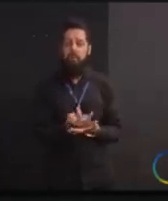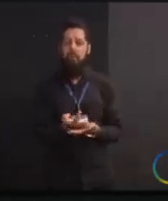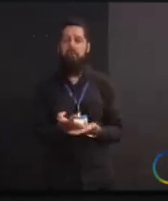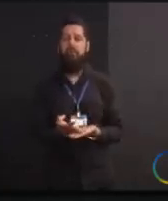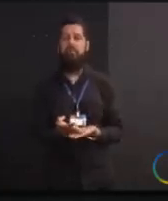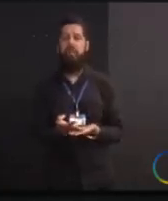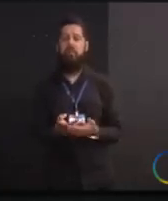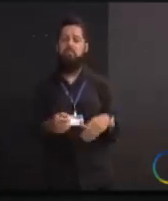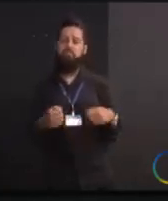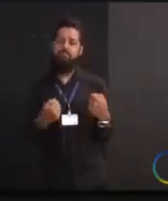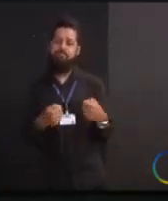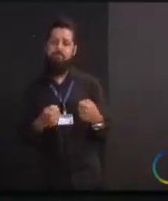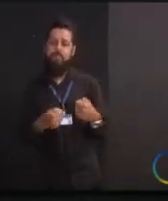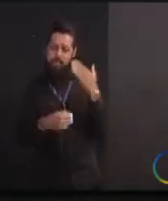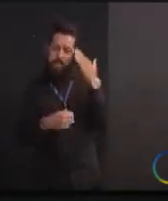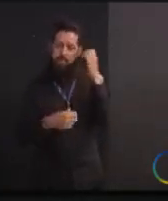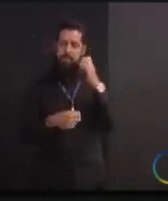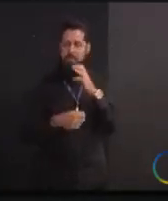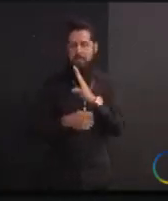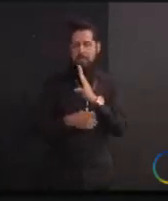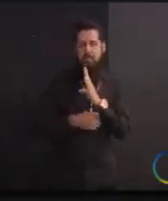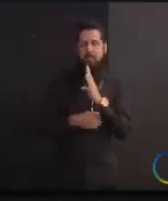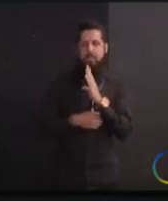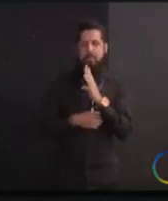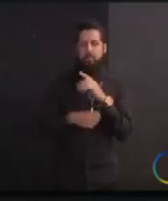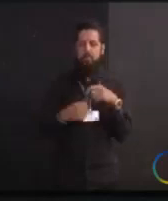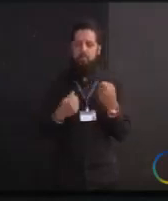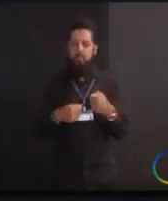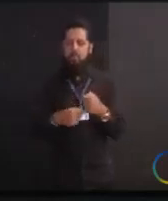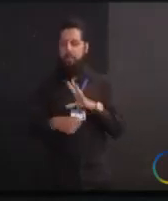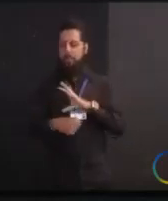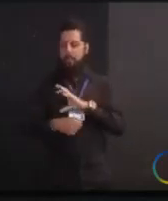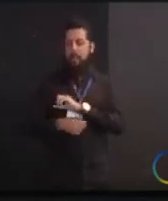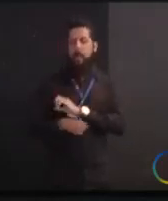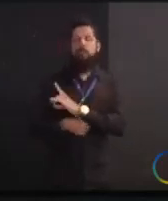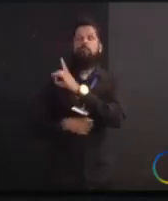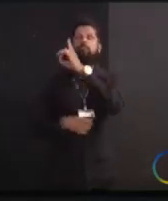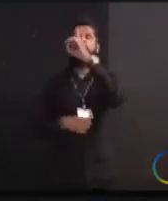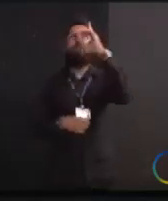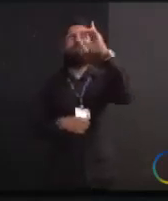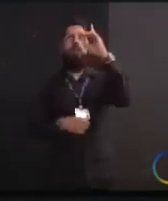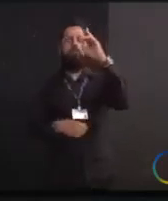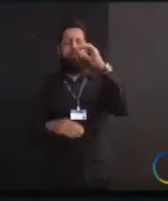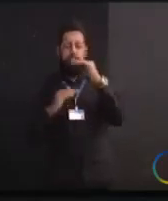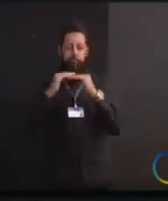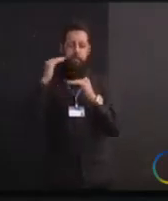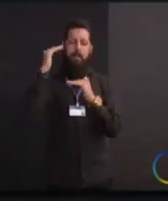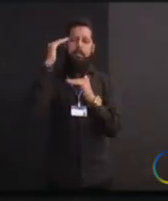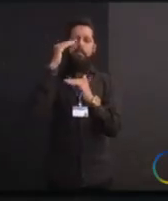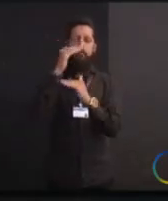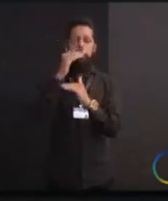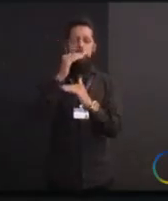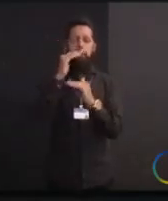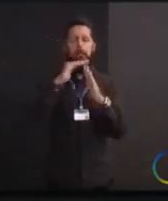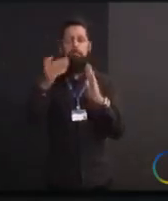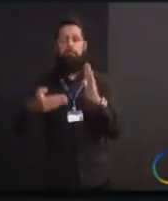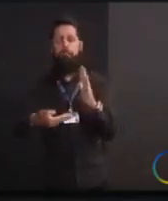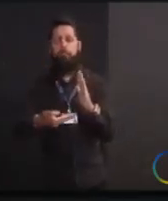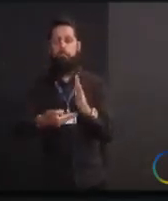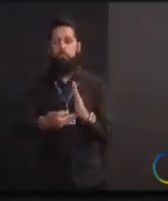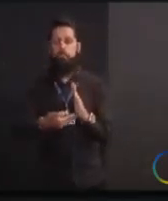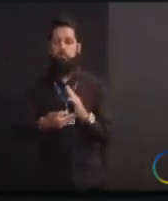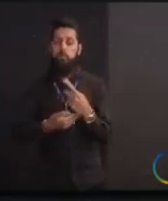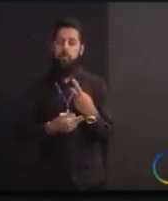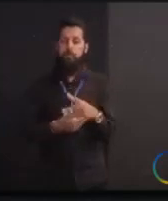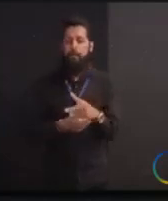de todas as coisas. Para amar a Deus é preciso amar o próximo. Para amar